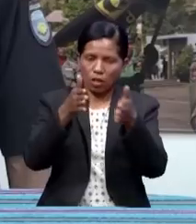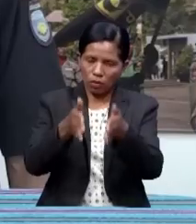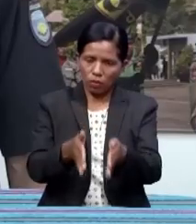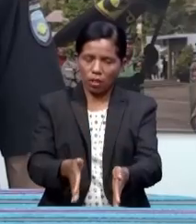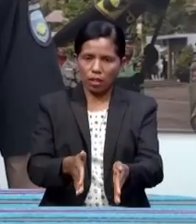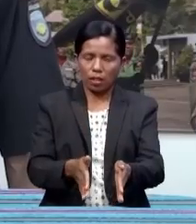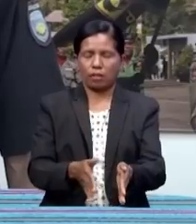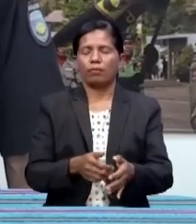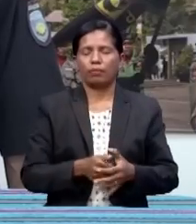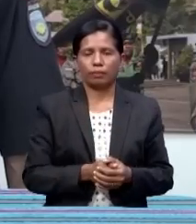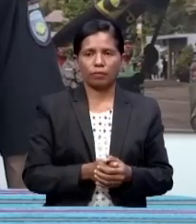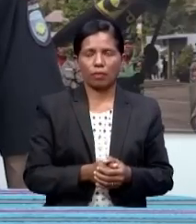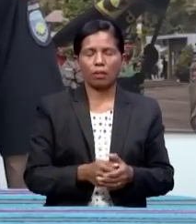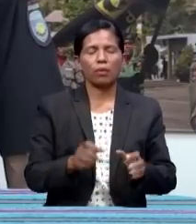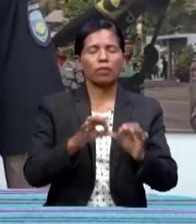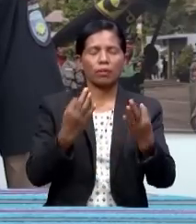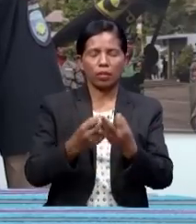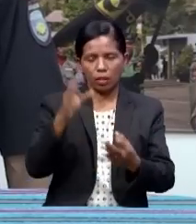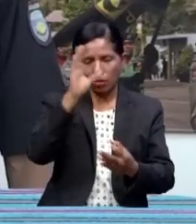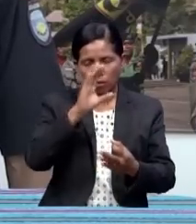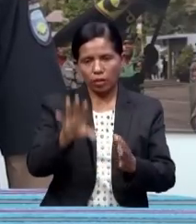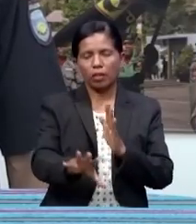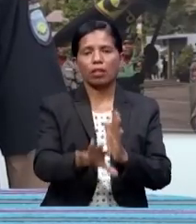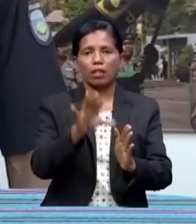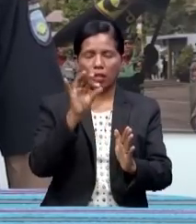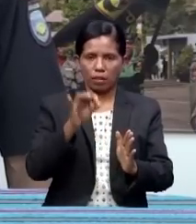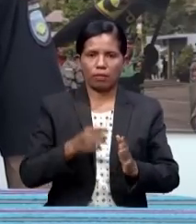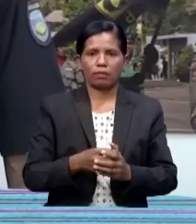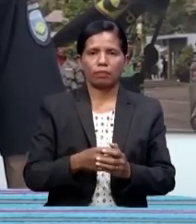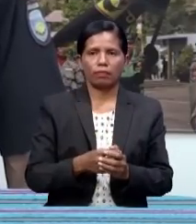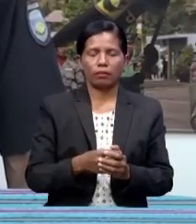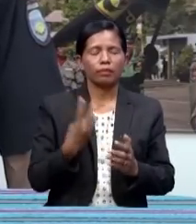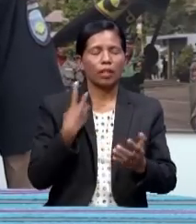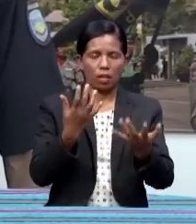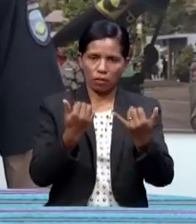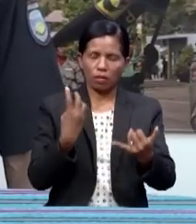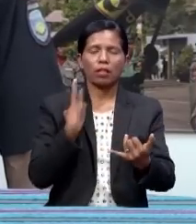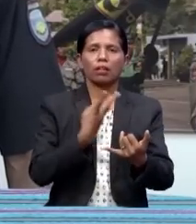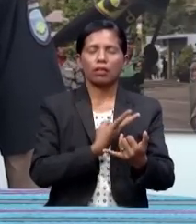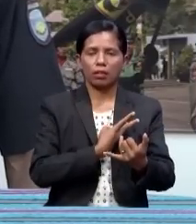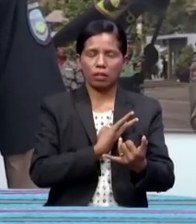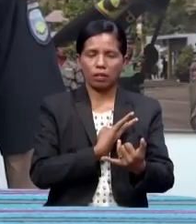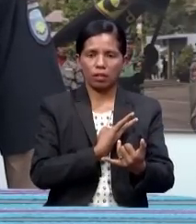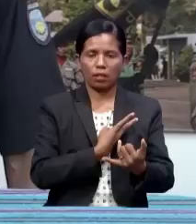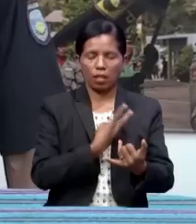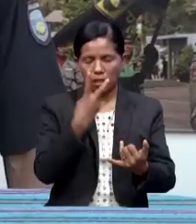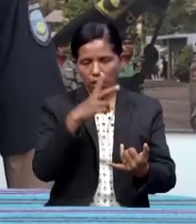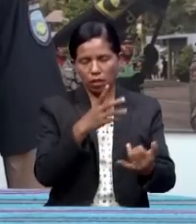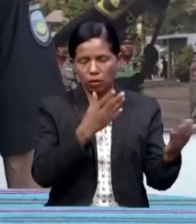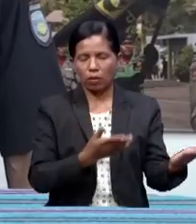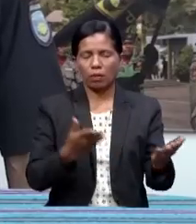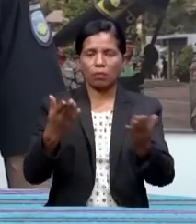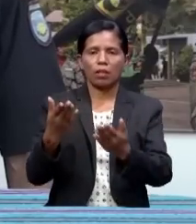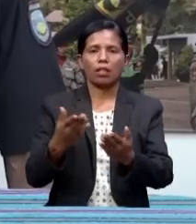mais família se rebuca, o dietan e estava o assentado suspeito de ela. E ela é comando